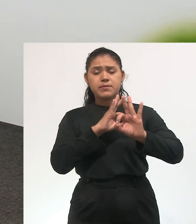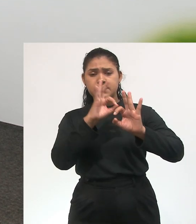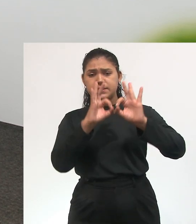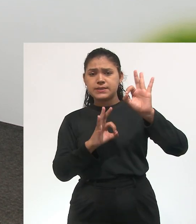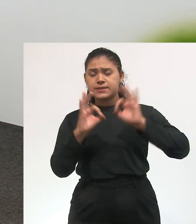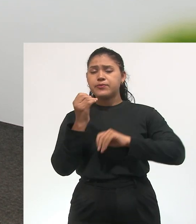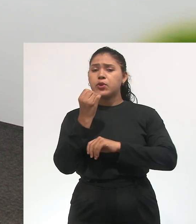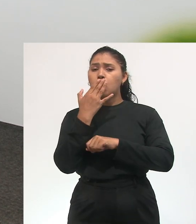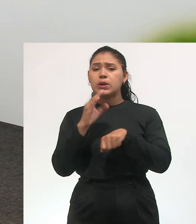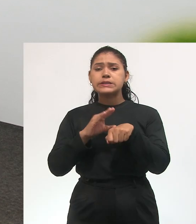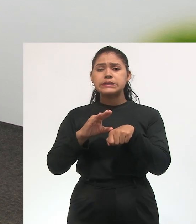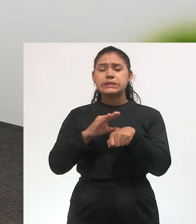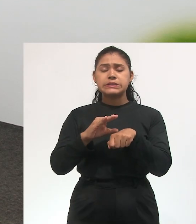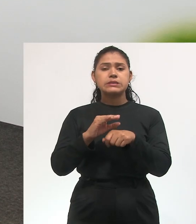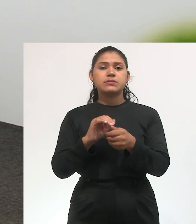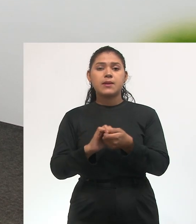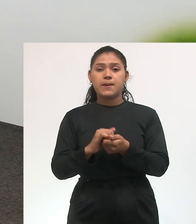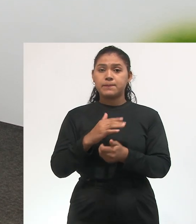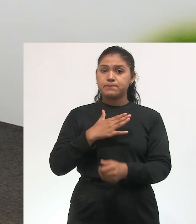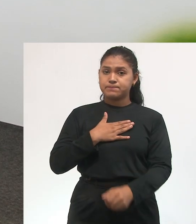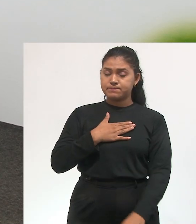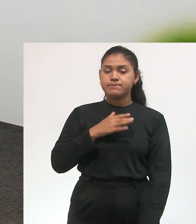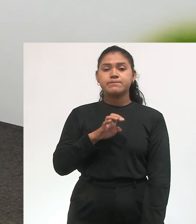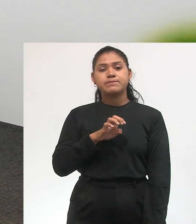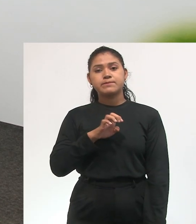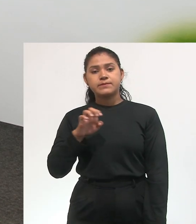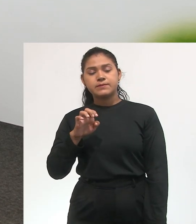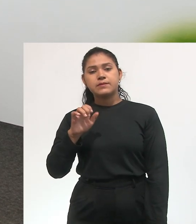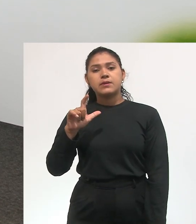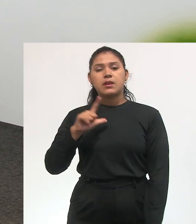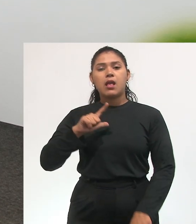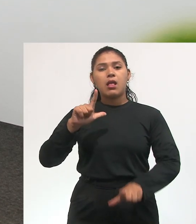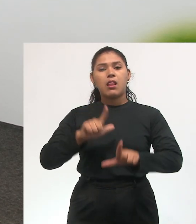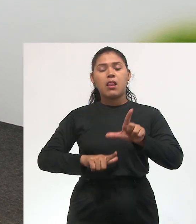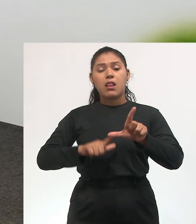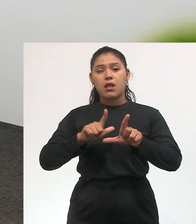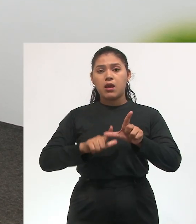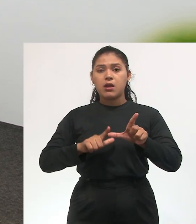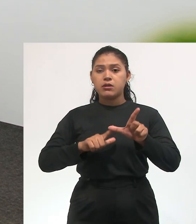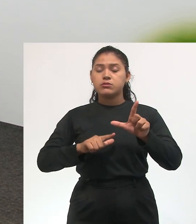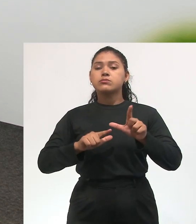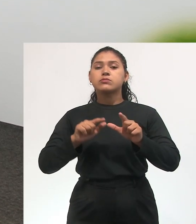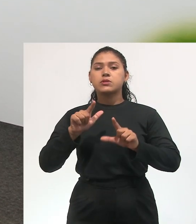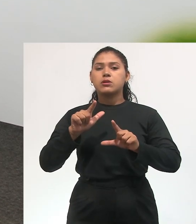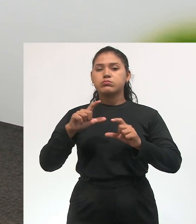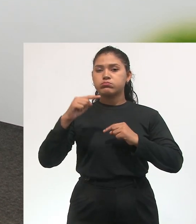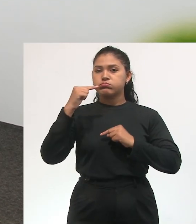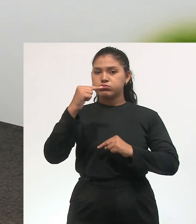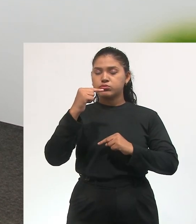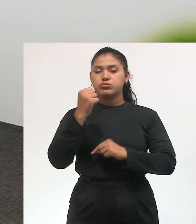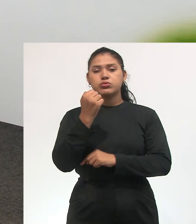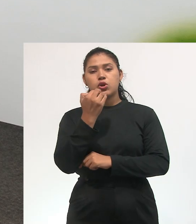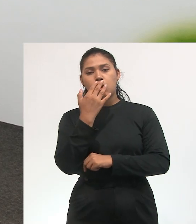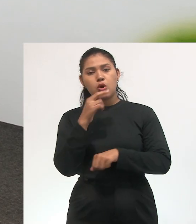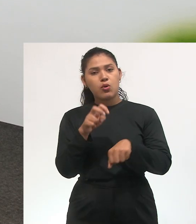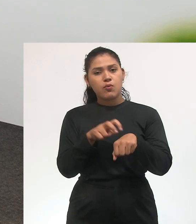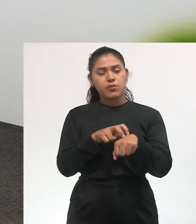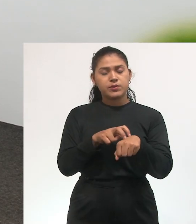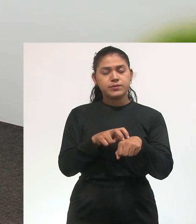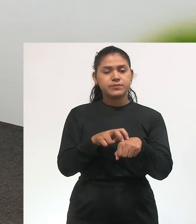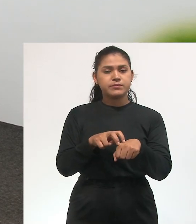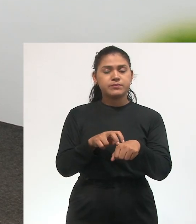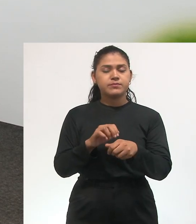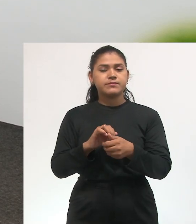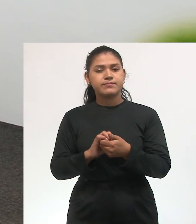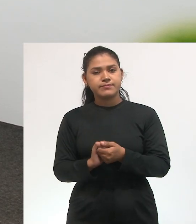na cor cinza e à minha esquerda, escrito em letras maiúsculas e na cor verde,